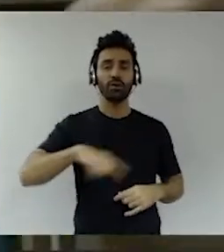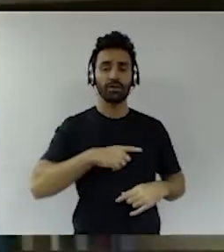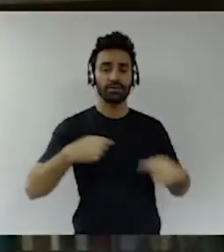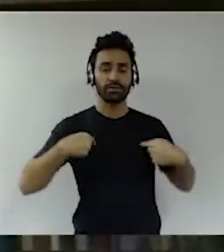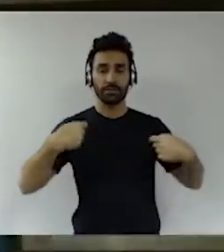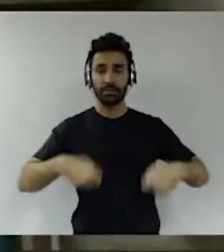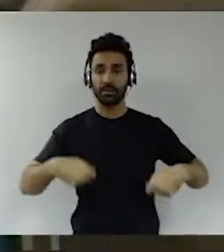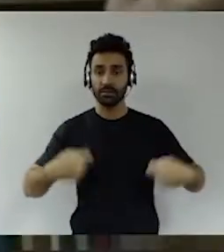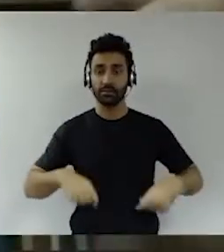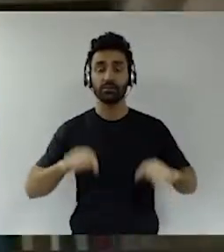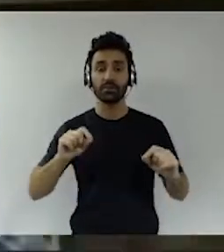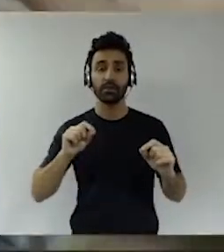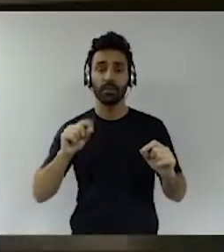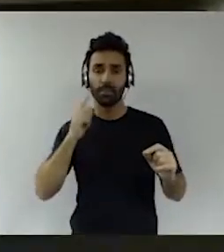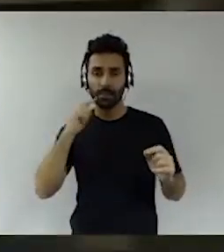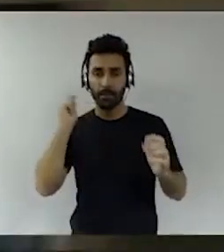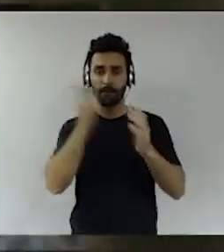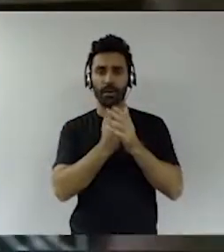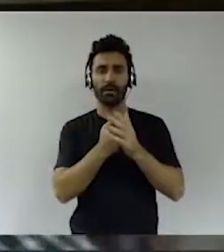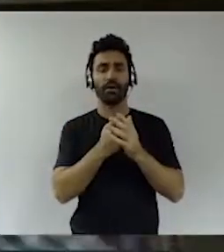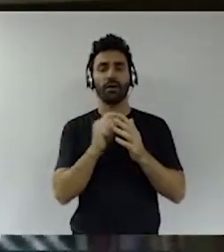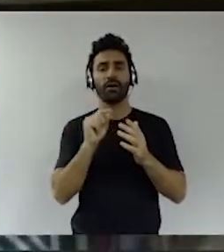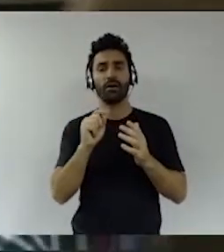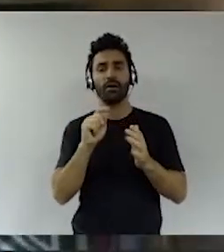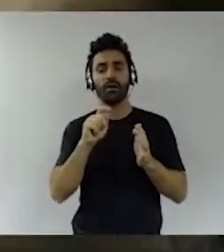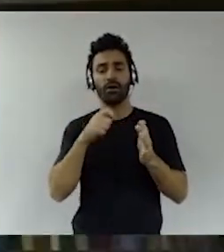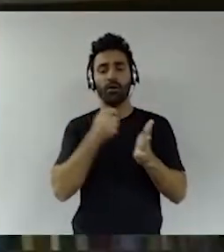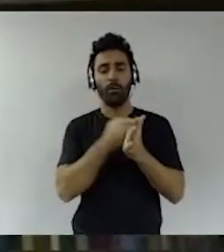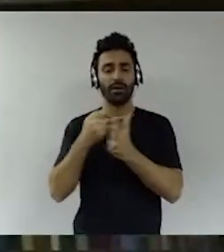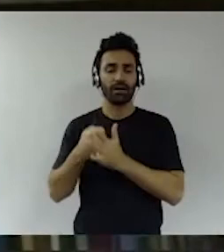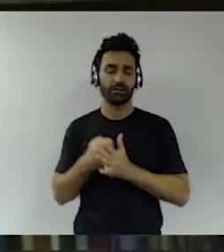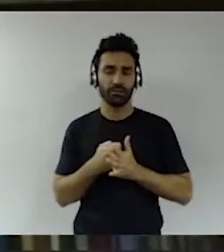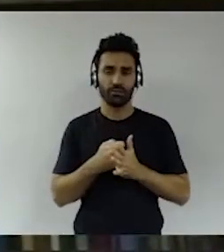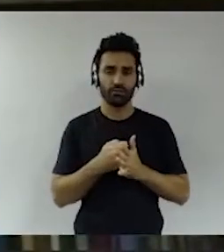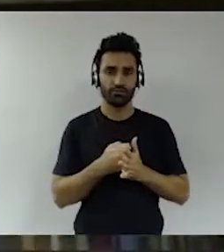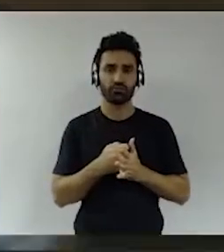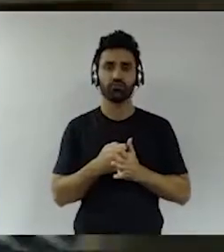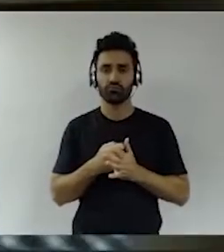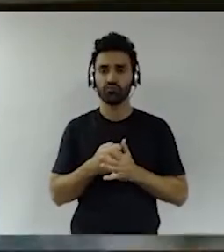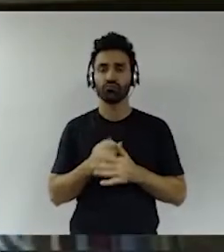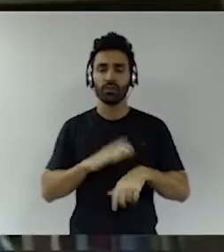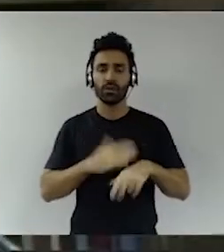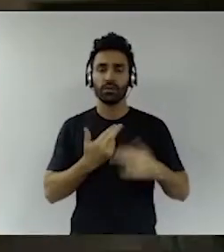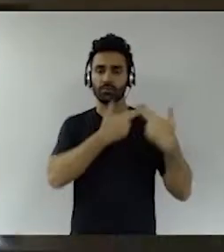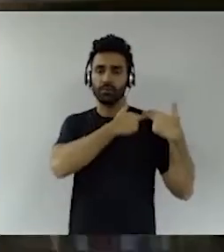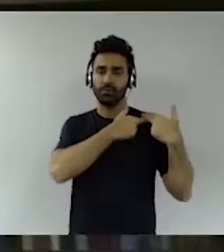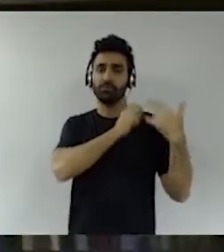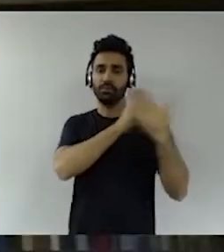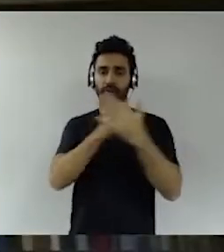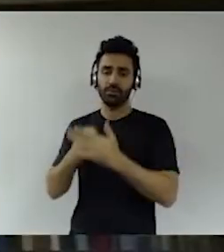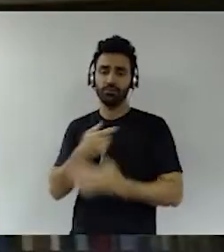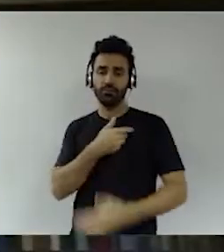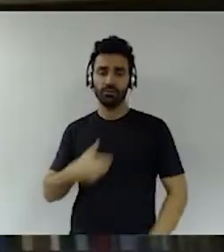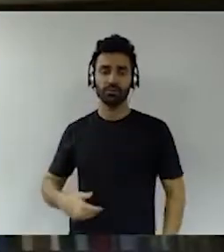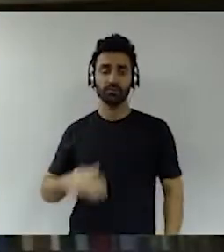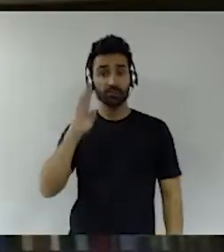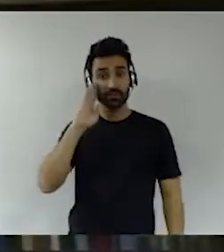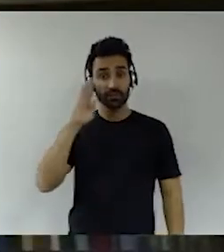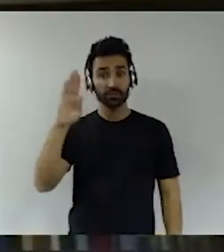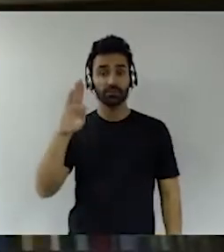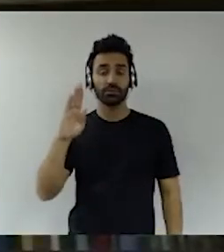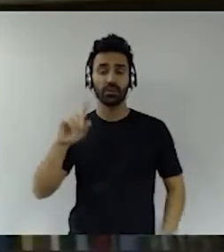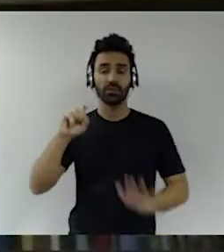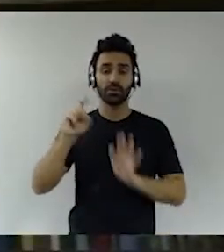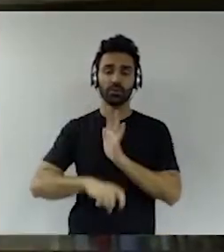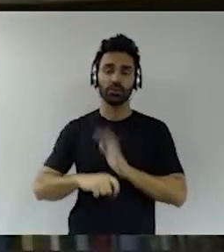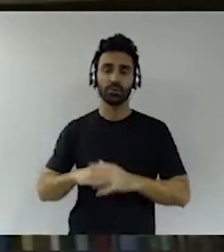nada, porque precisamos pagar nossas obrigações não recíprocas, como dizem os economistas, para com o governo, principalmente os